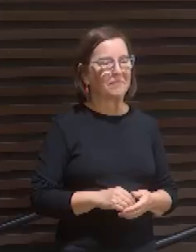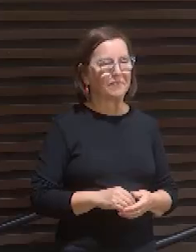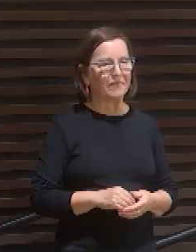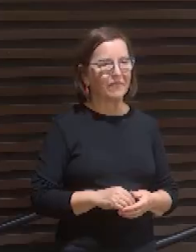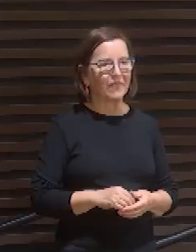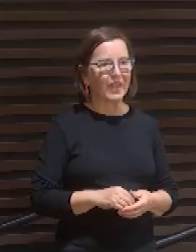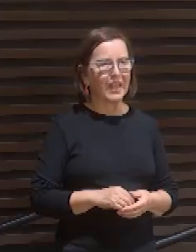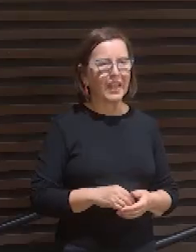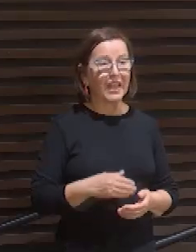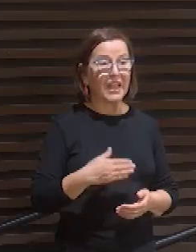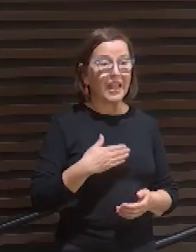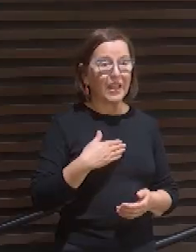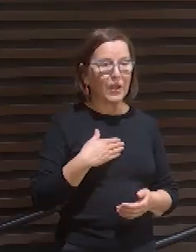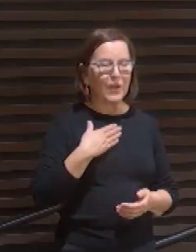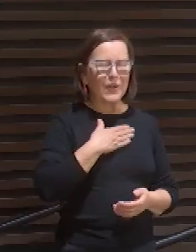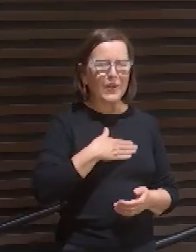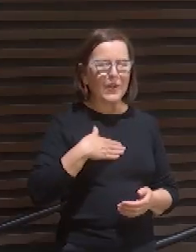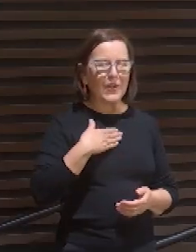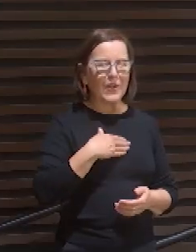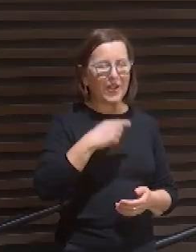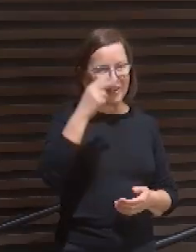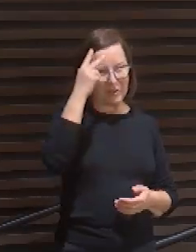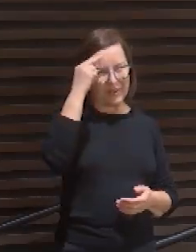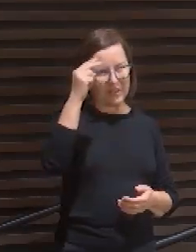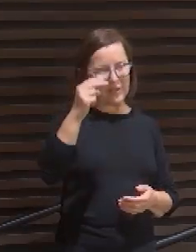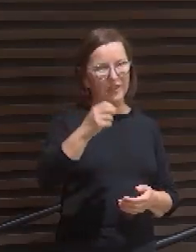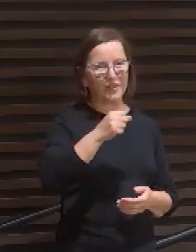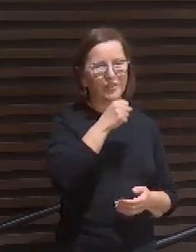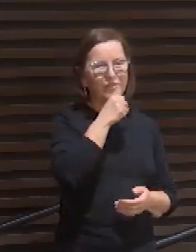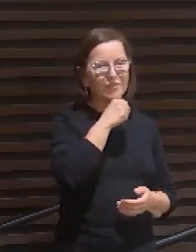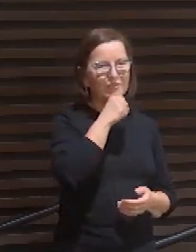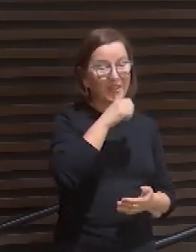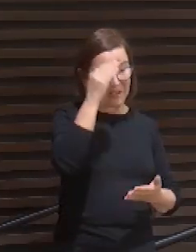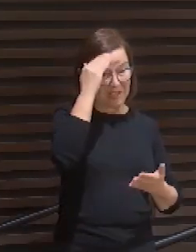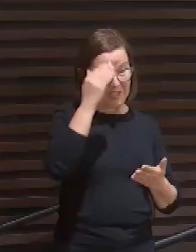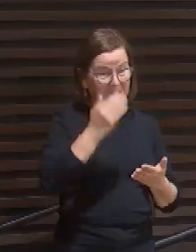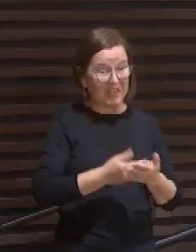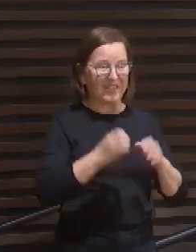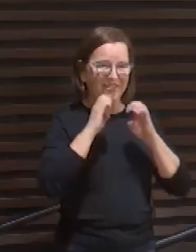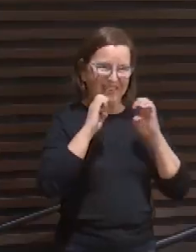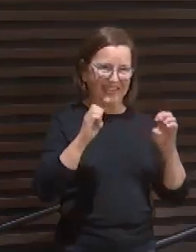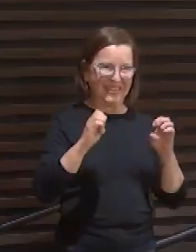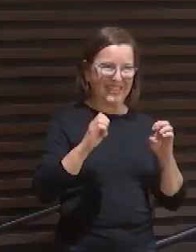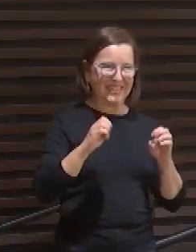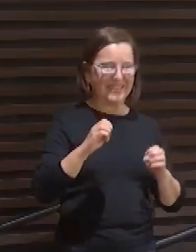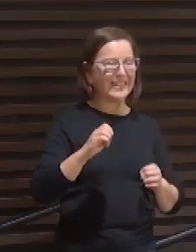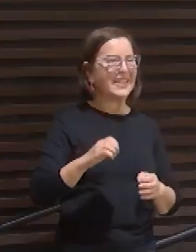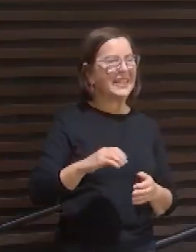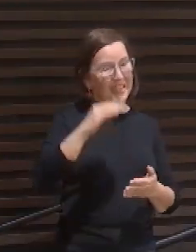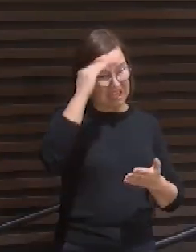de um velho reformado que cria no Evangelho,